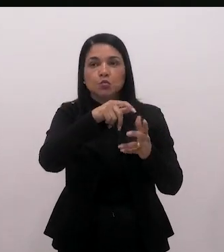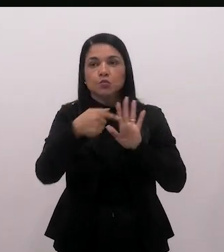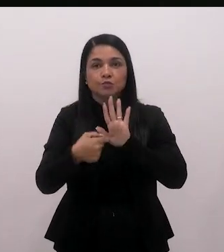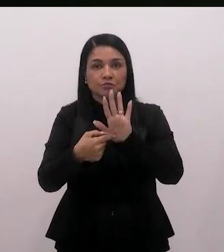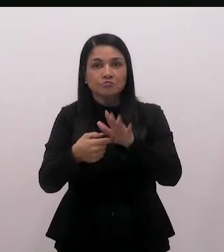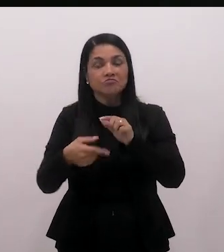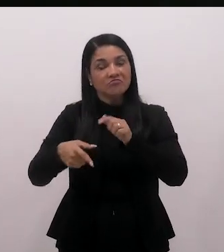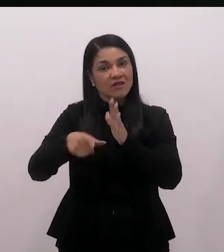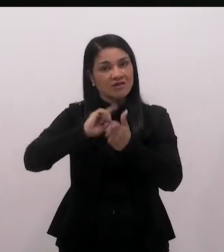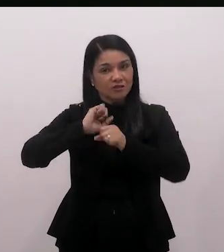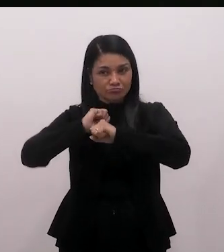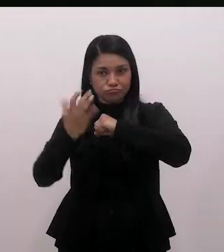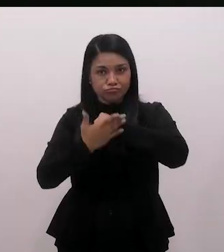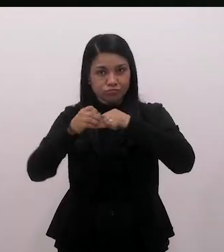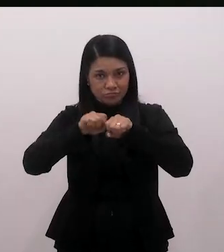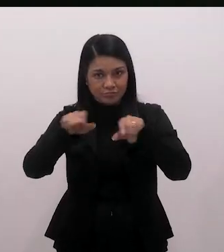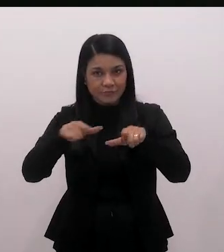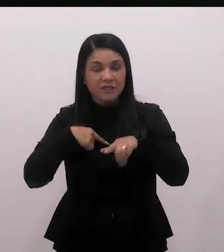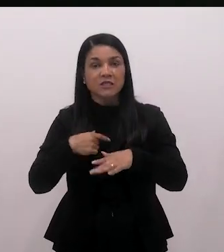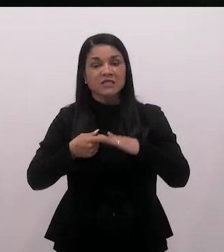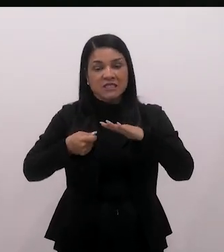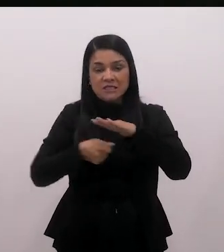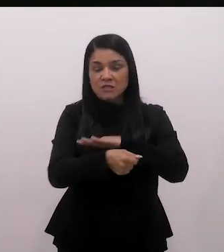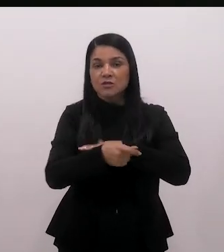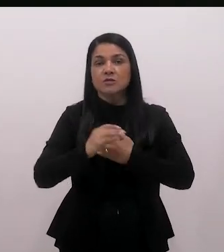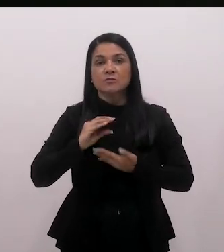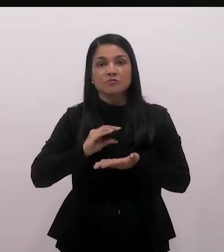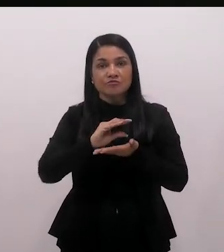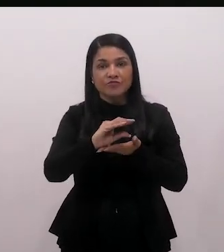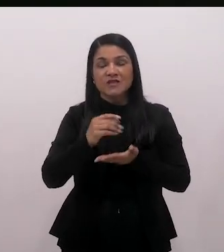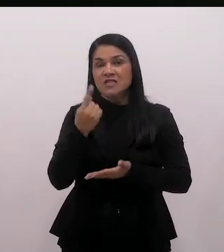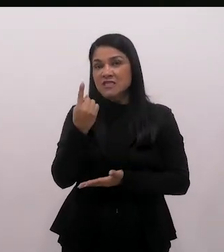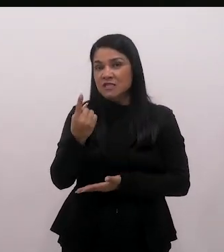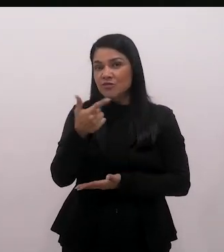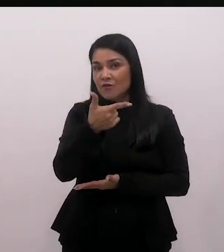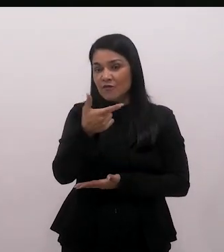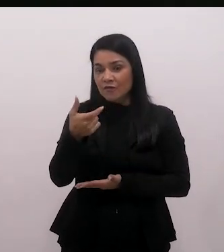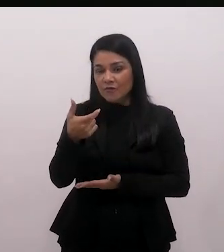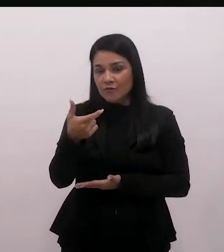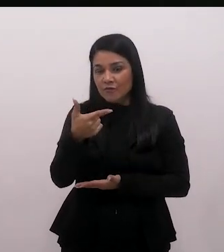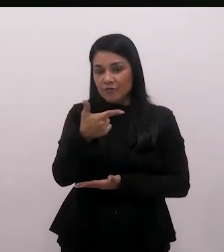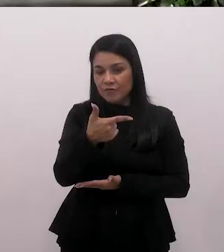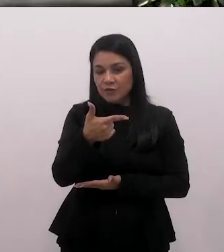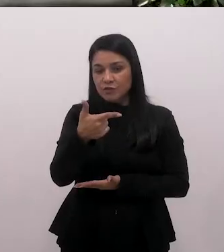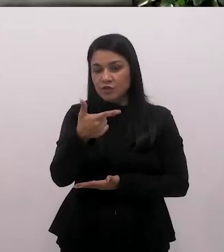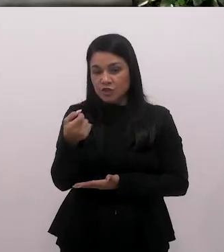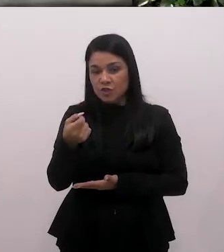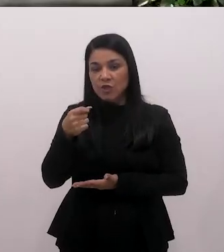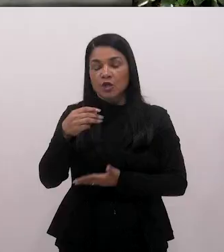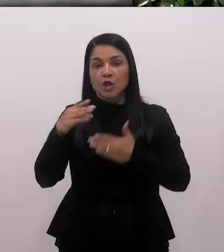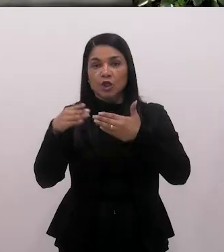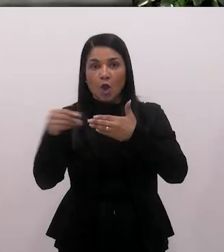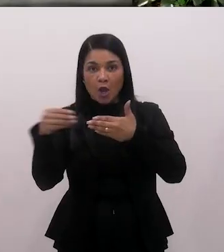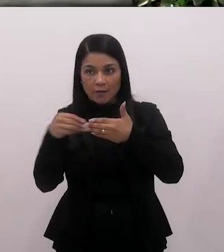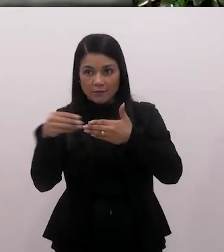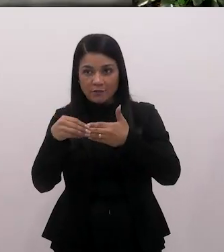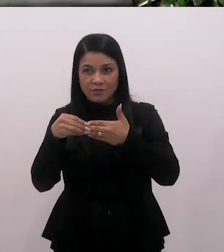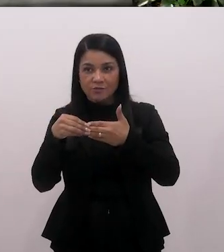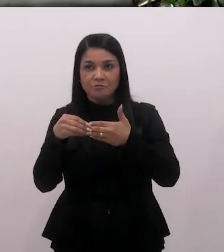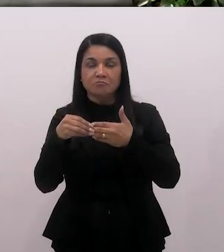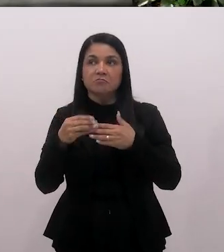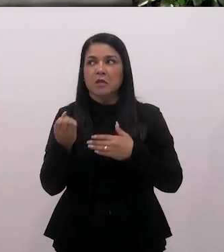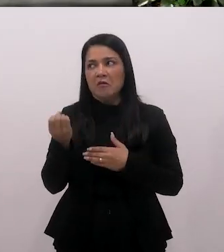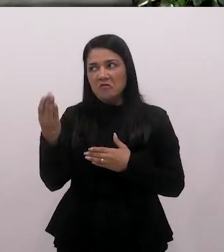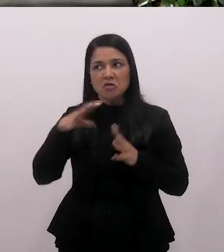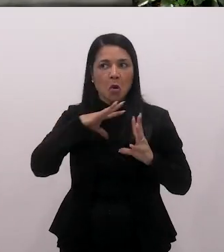mundo. Antes da pandemia, a gente só tinha um orçamento de $120 mil, o que é muito pouco, não é? Para viajar o mundo é. E o que é que nós